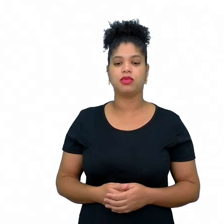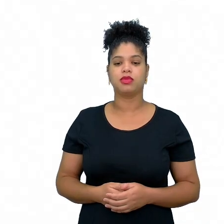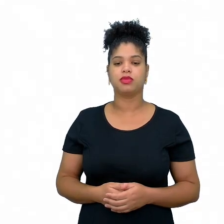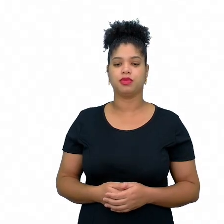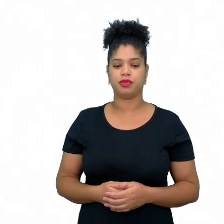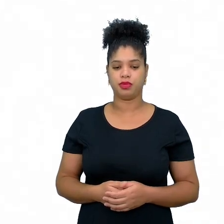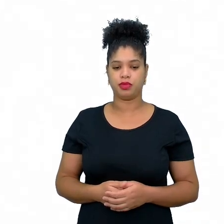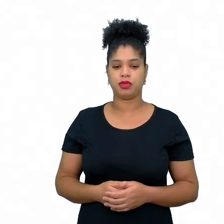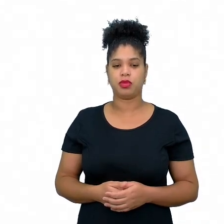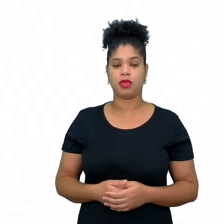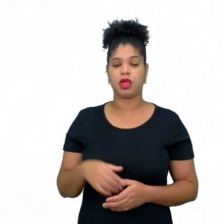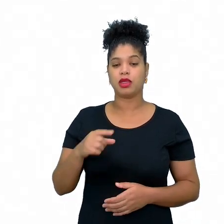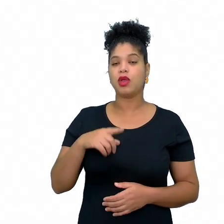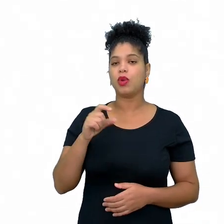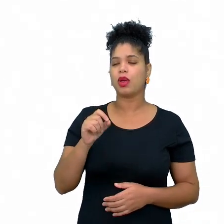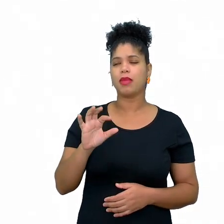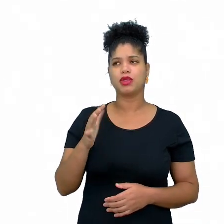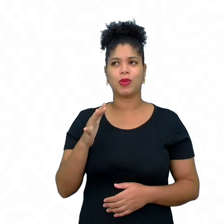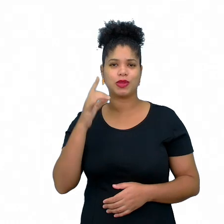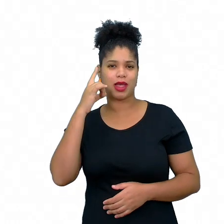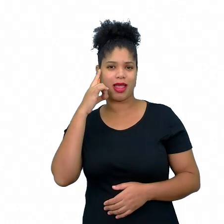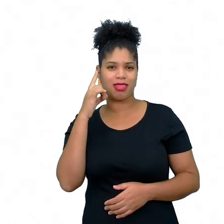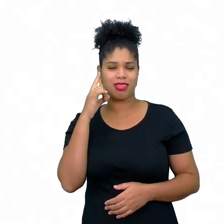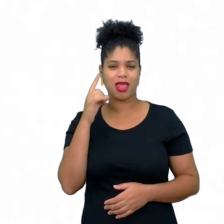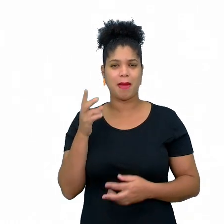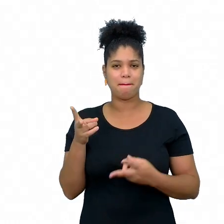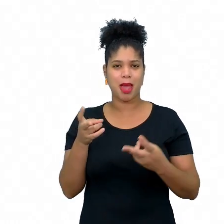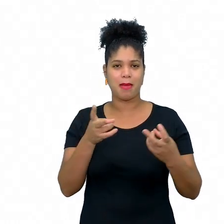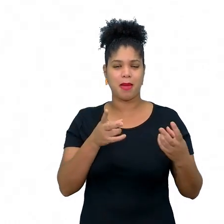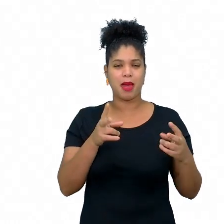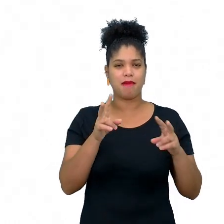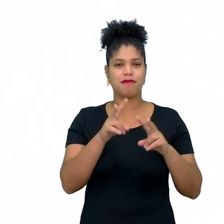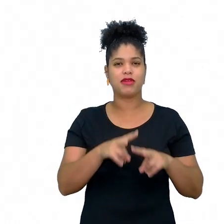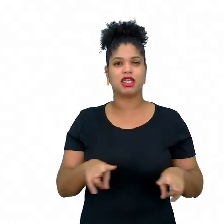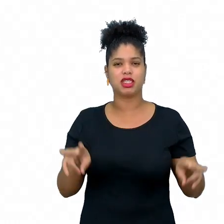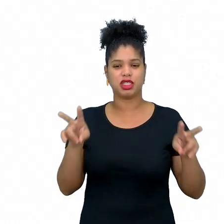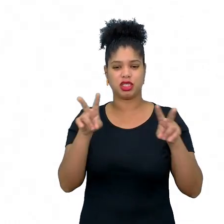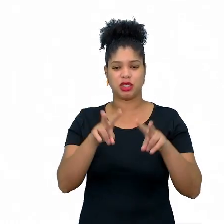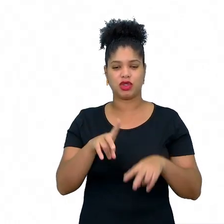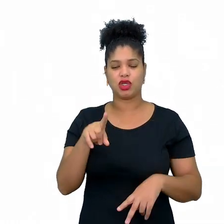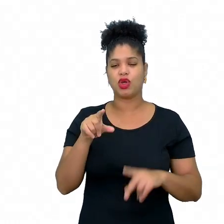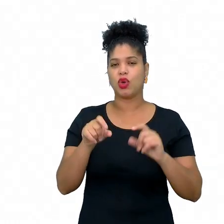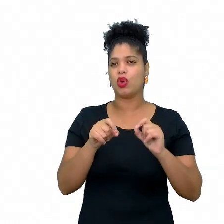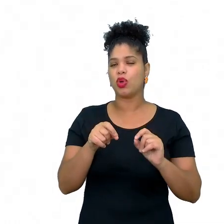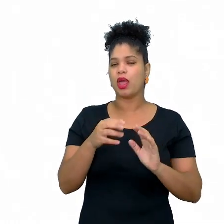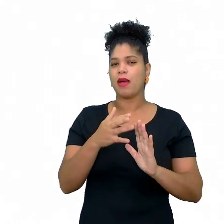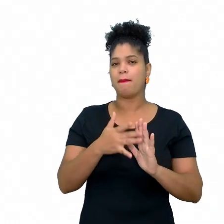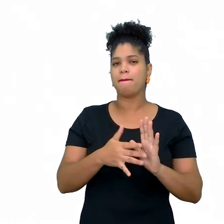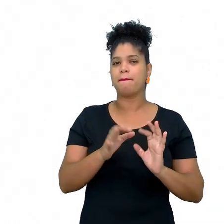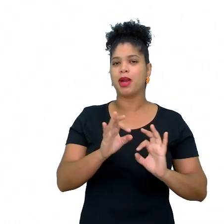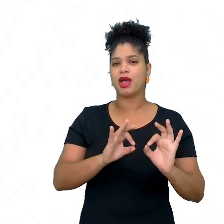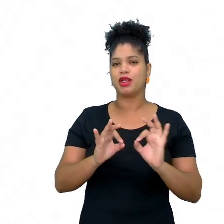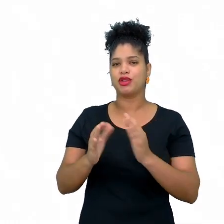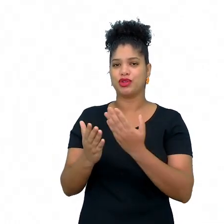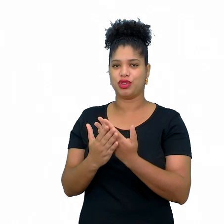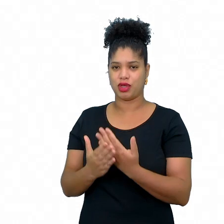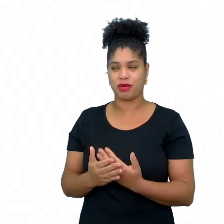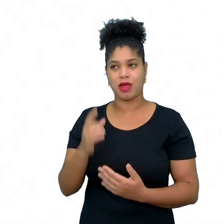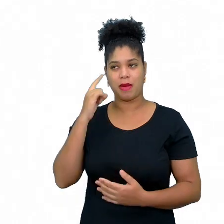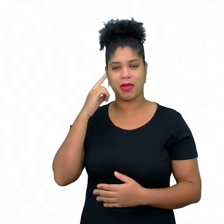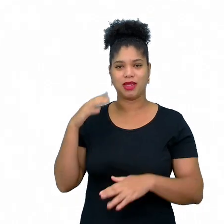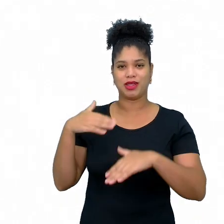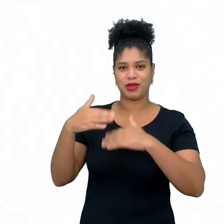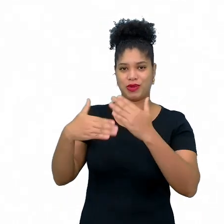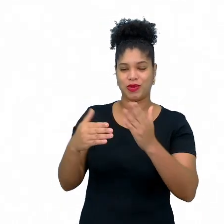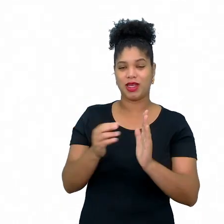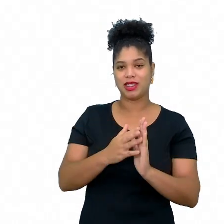E aí nós temos uma ideia, um panorama do que é, né, esse plano de aula. Pensando em desenvolver